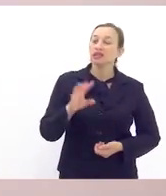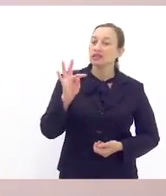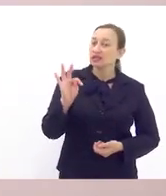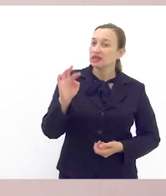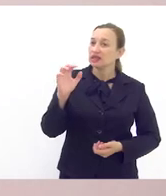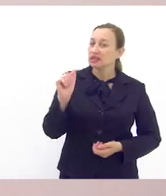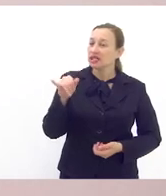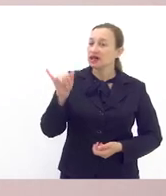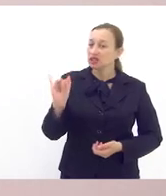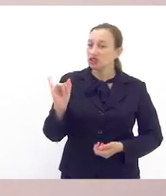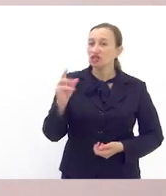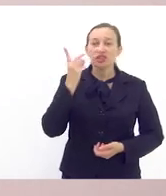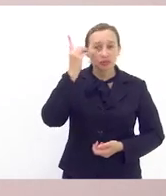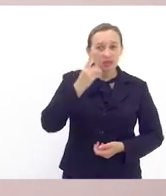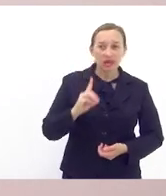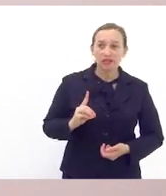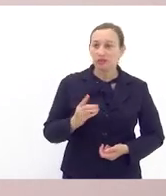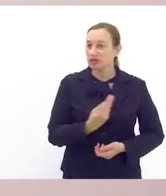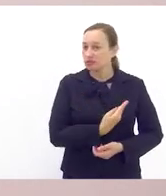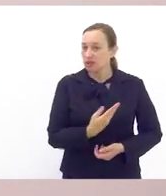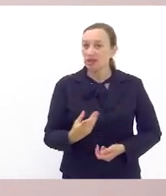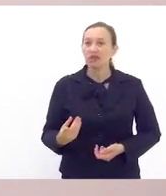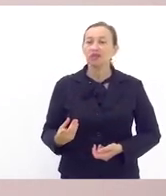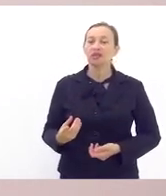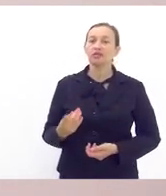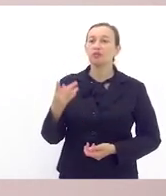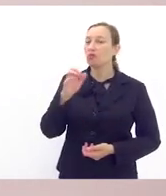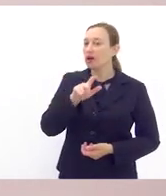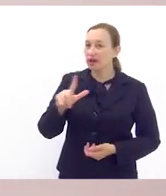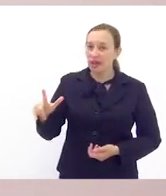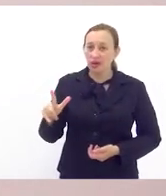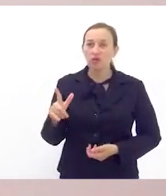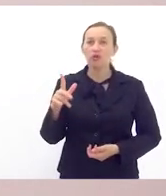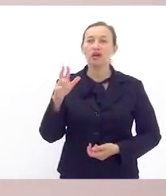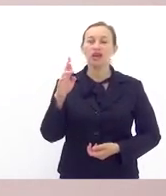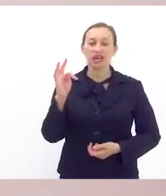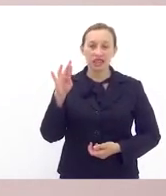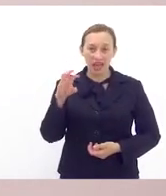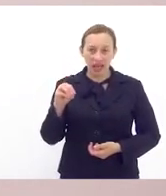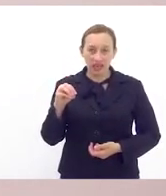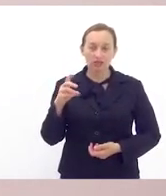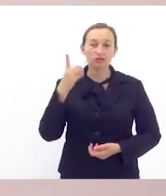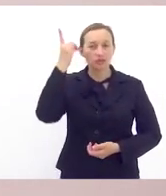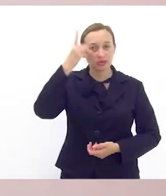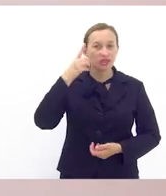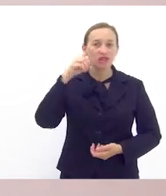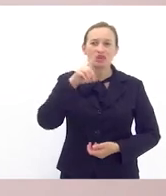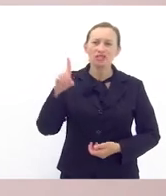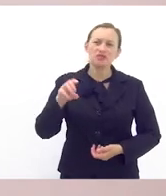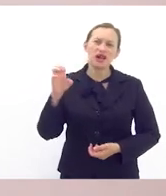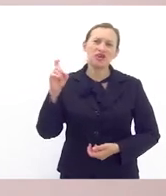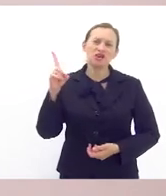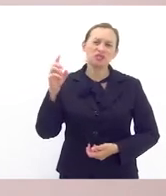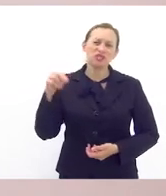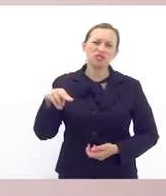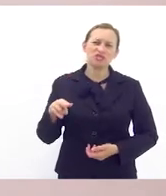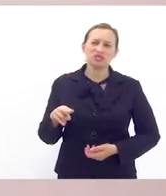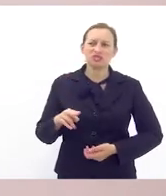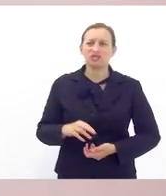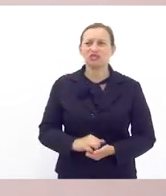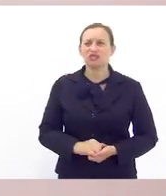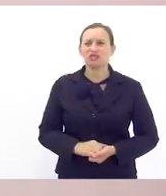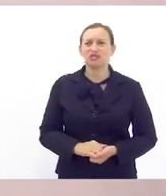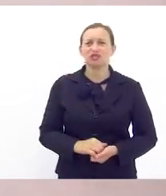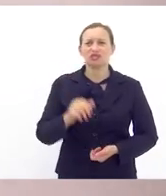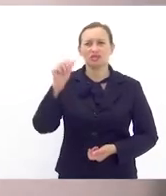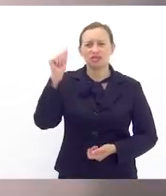deputada Dani Balbi pubel Renato Machado Deputado zeidan Andrezinho Ceciliano